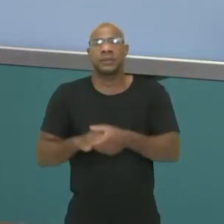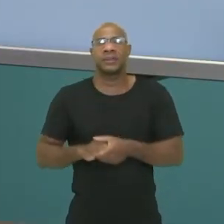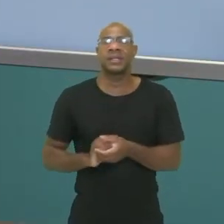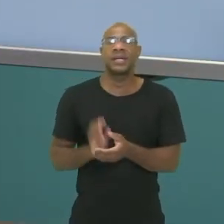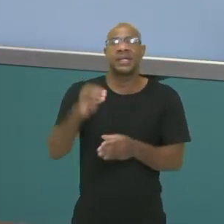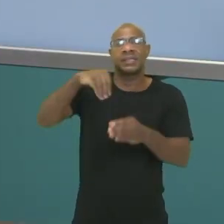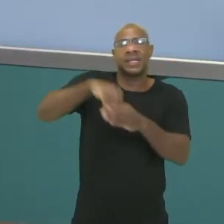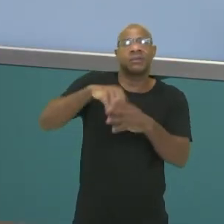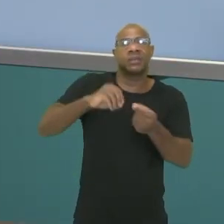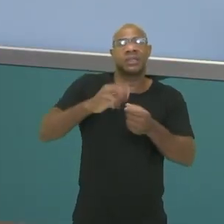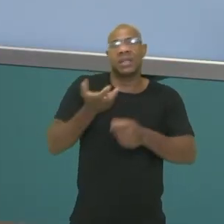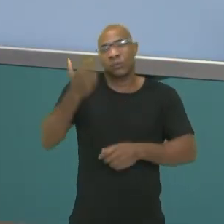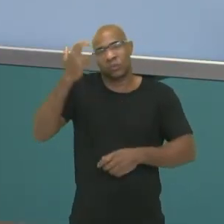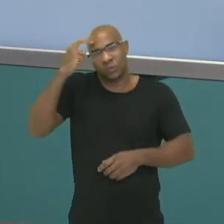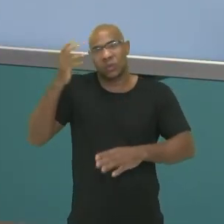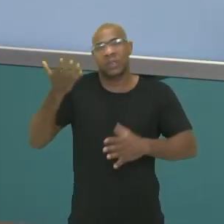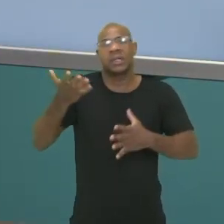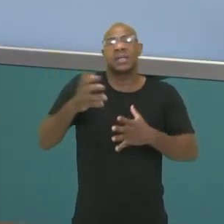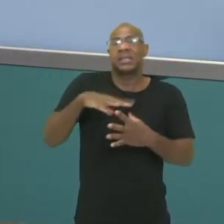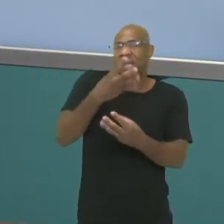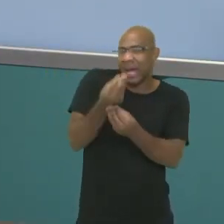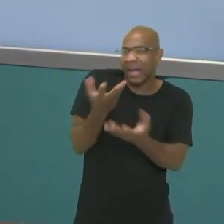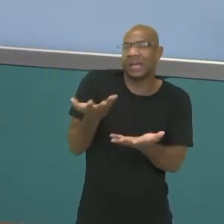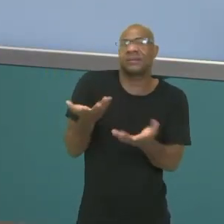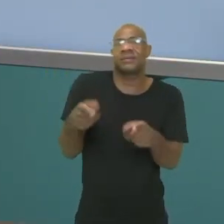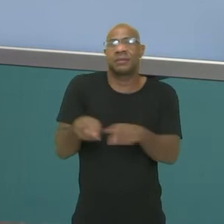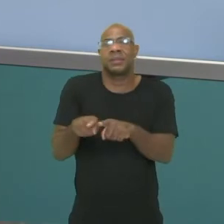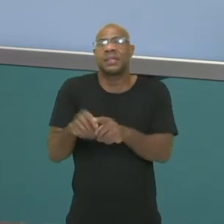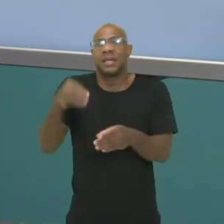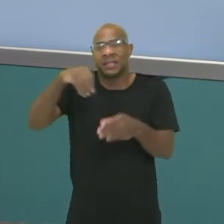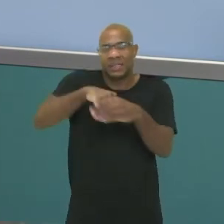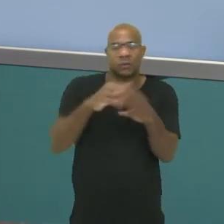midiático, dentro do aspecto coletivo,